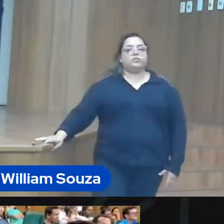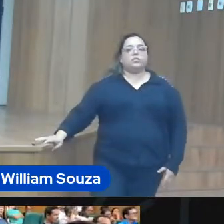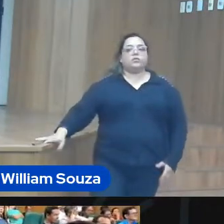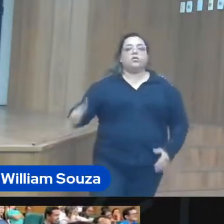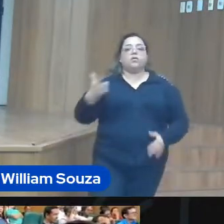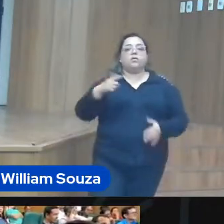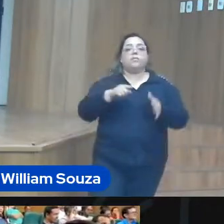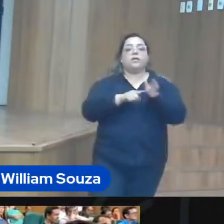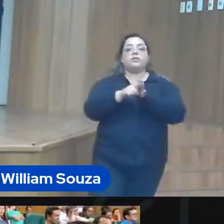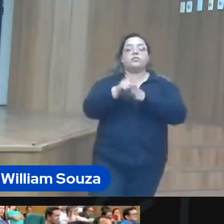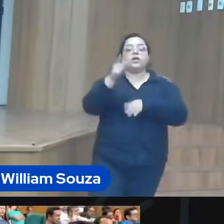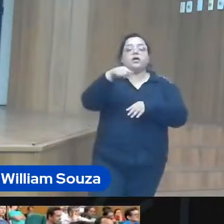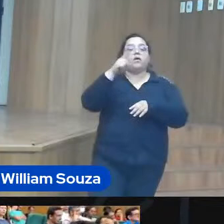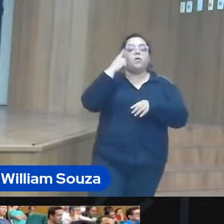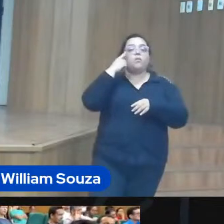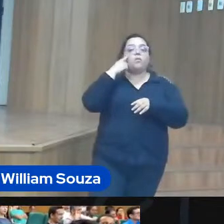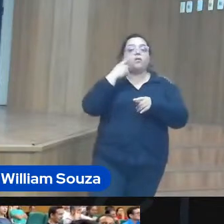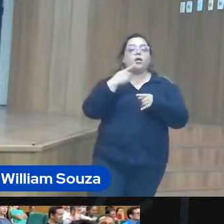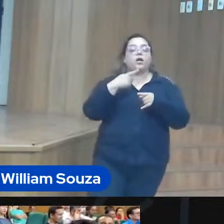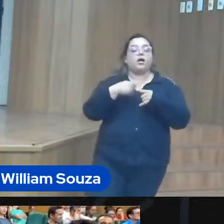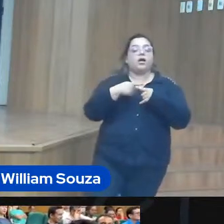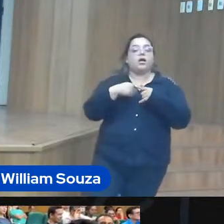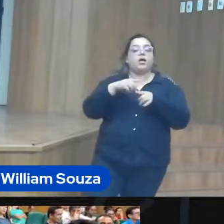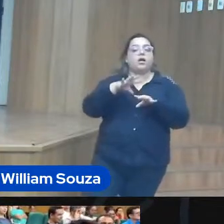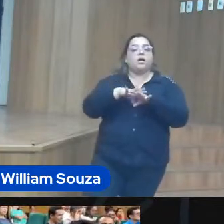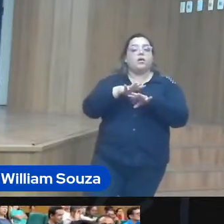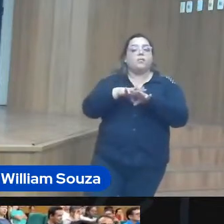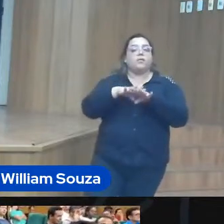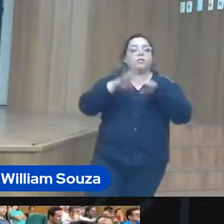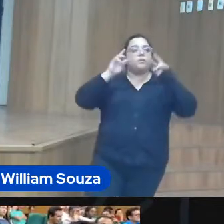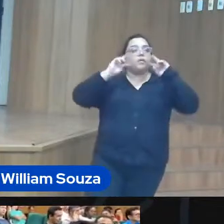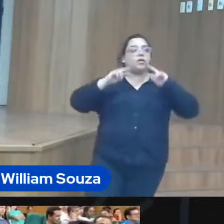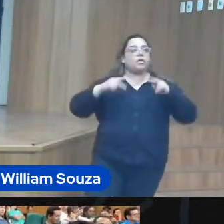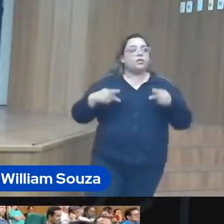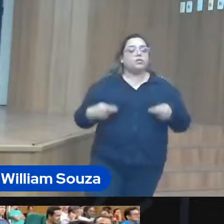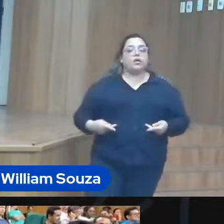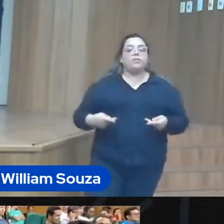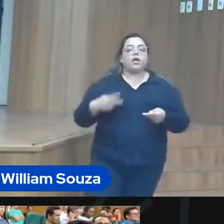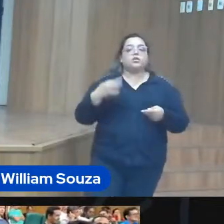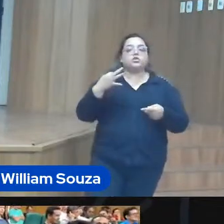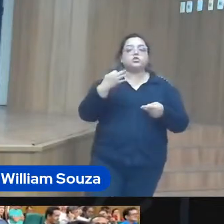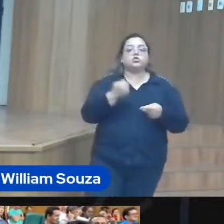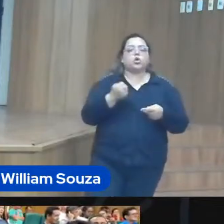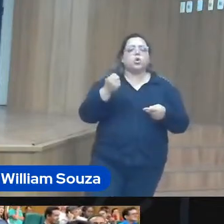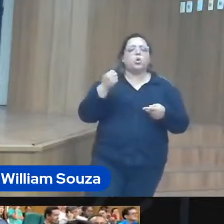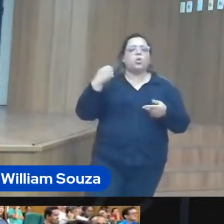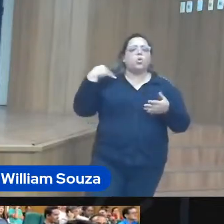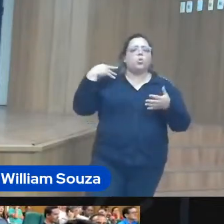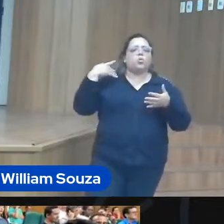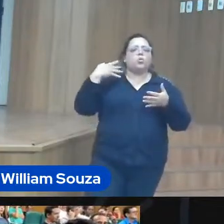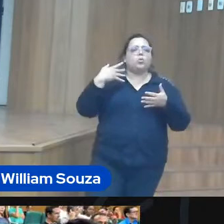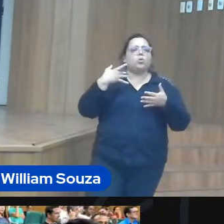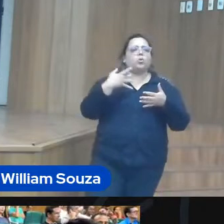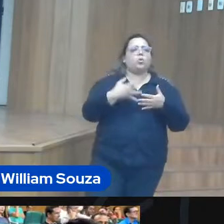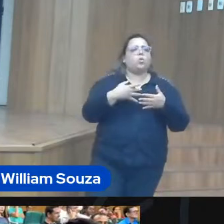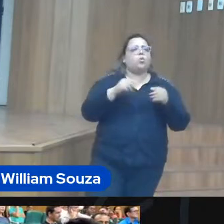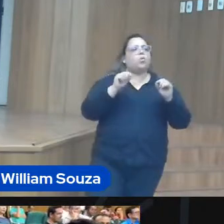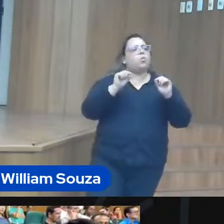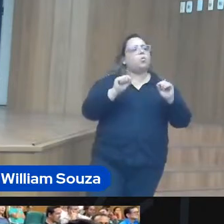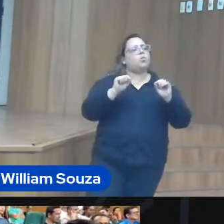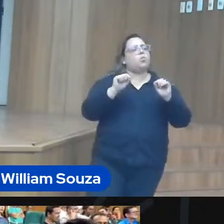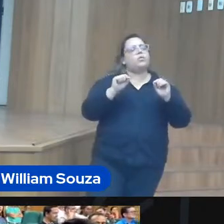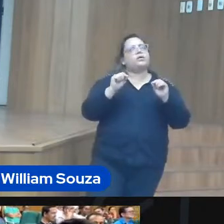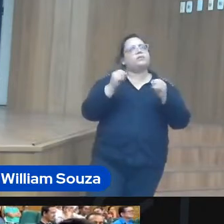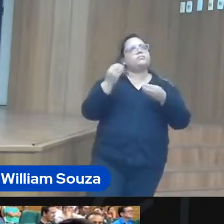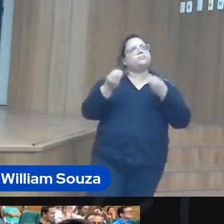que a matemática humanista, diante dessa toda a sua história que o senhor apresentou aqui, o que foi,